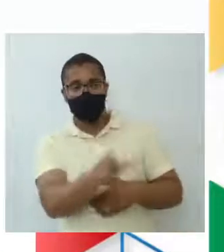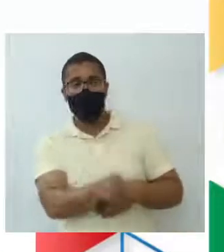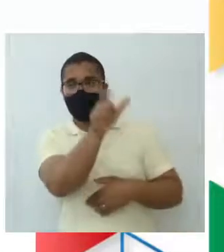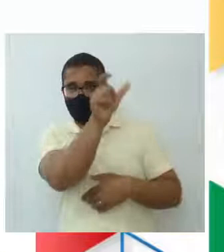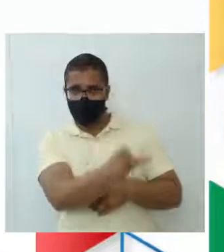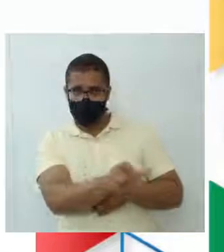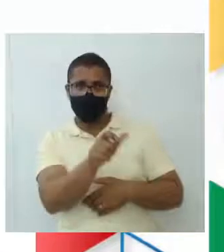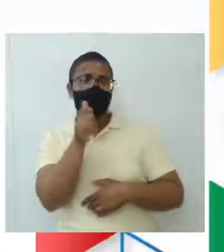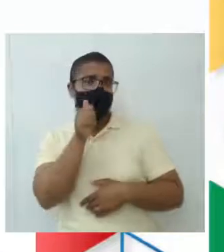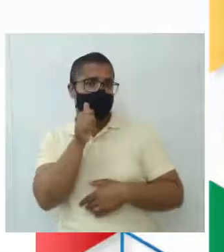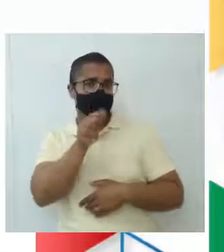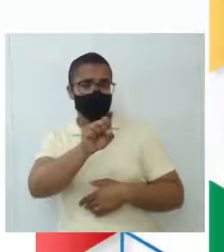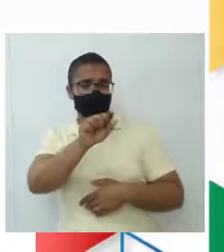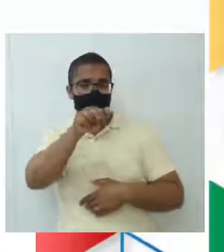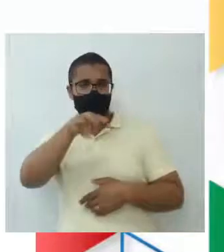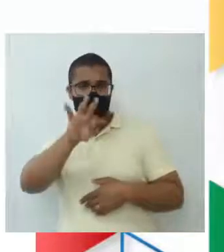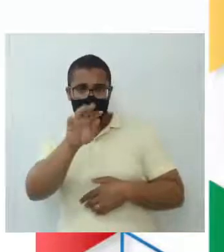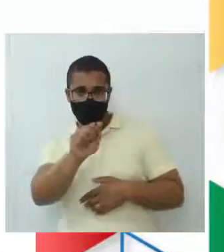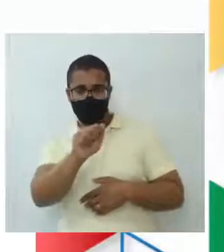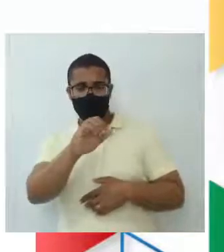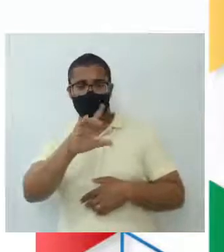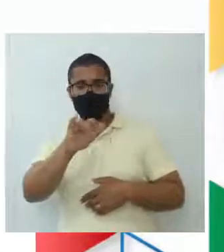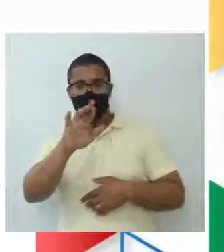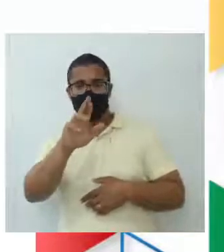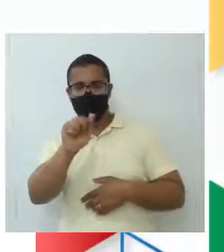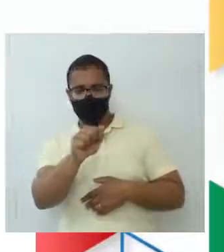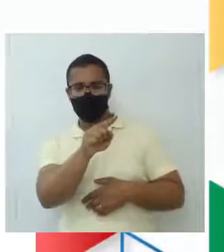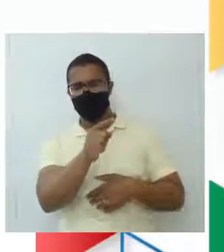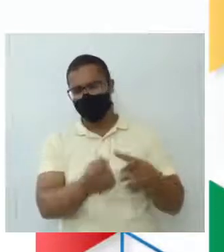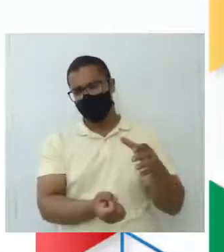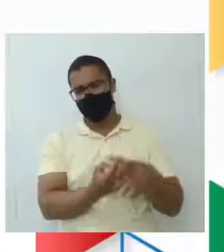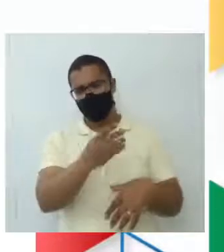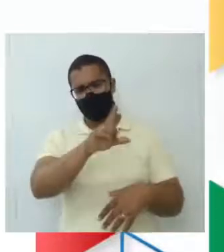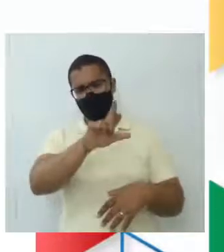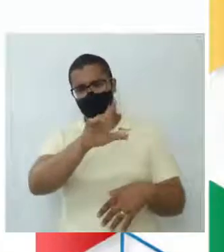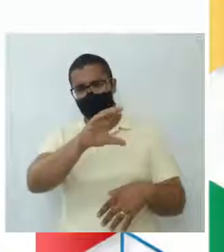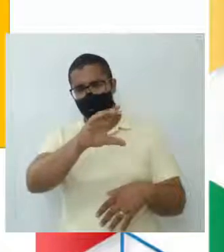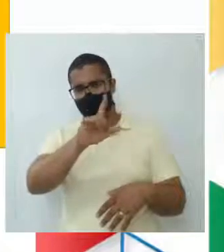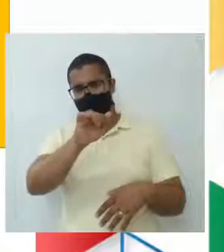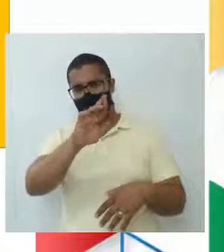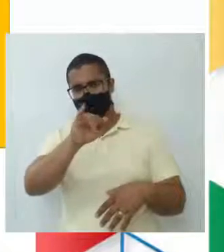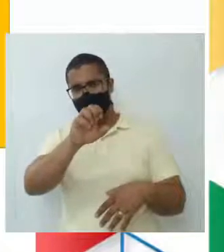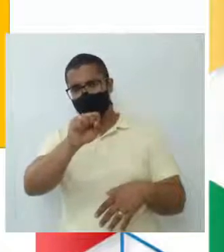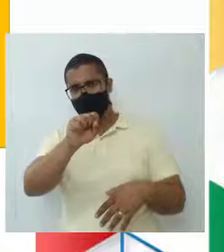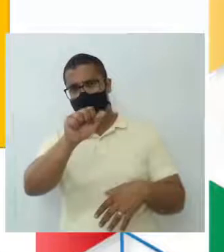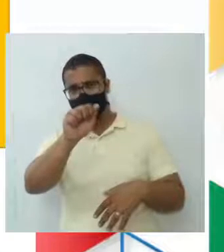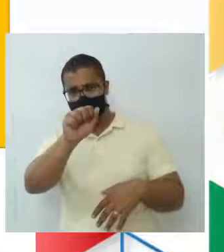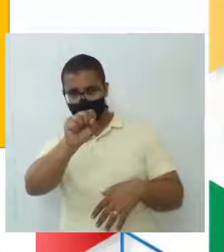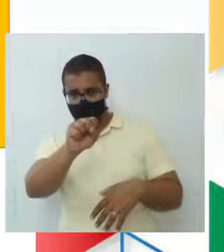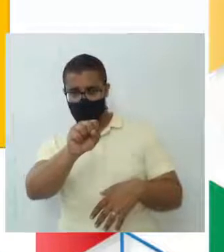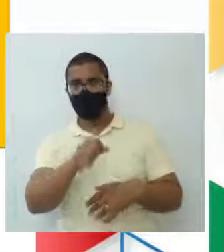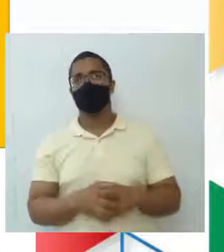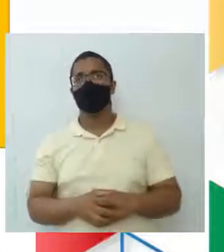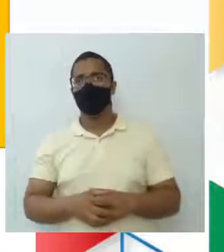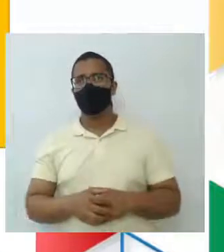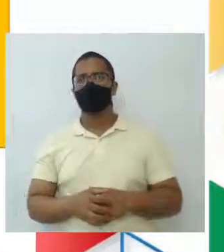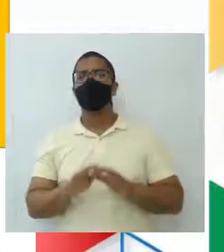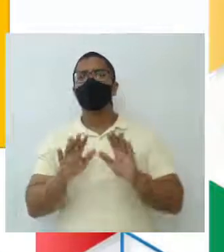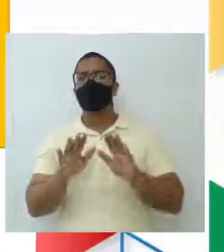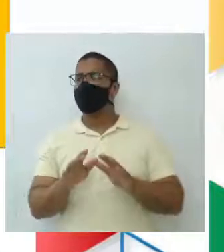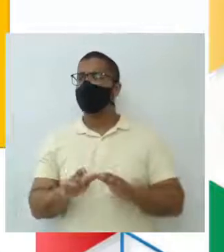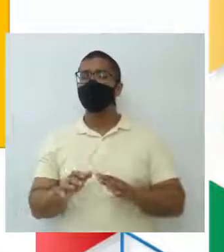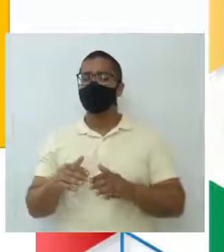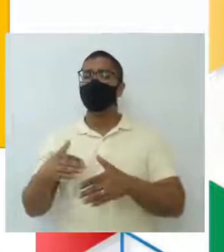Santa Clara, que é fundadora das Clarissas, que são franciscanas. Doente, vamos ver,